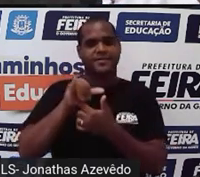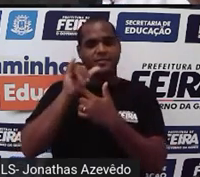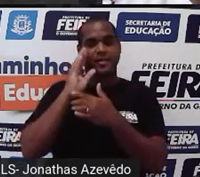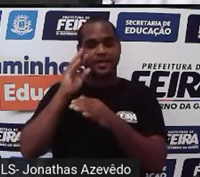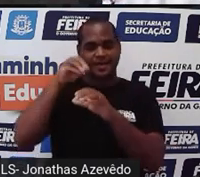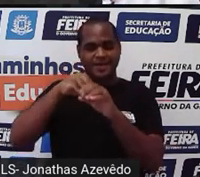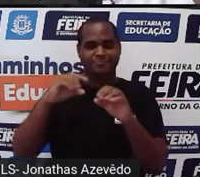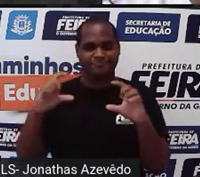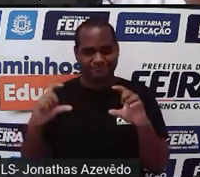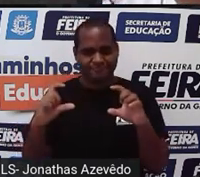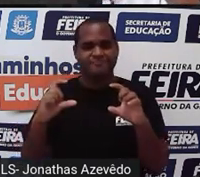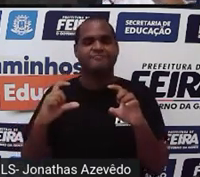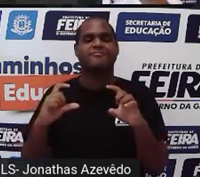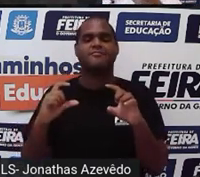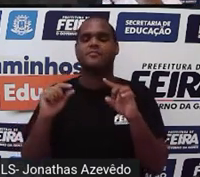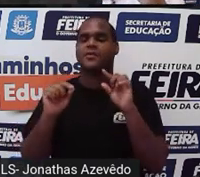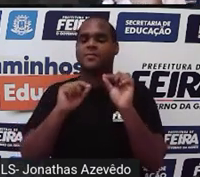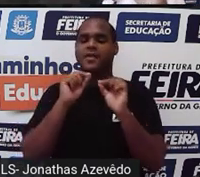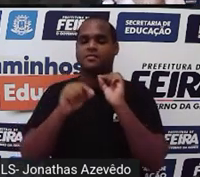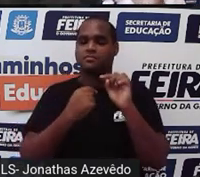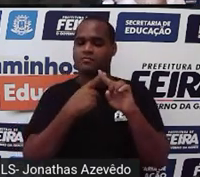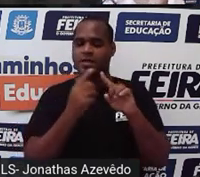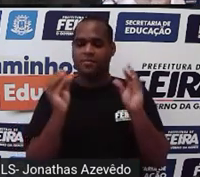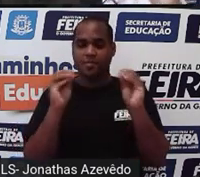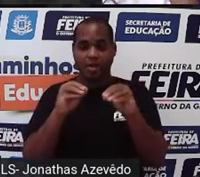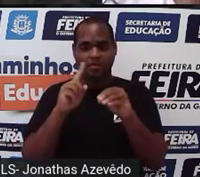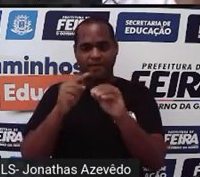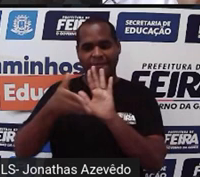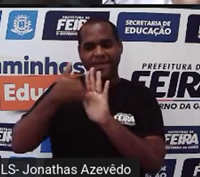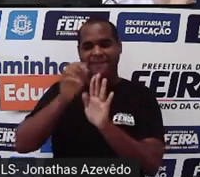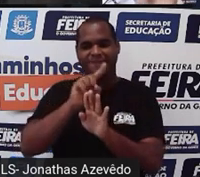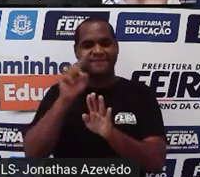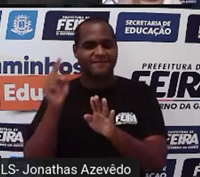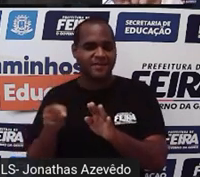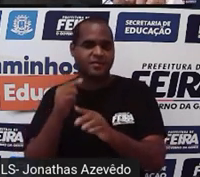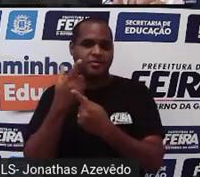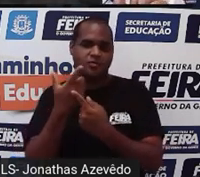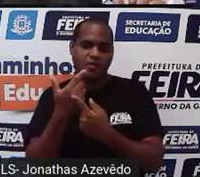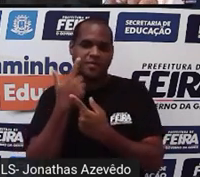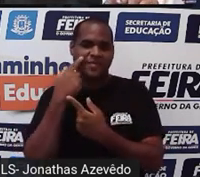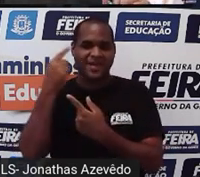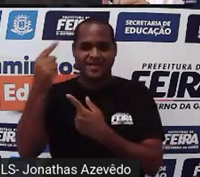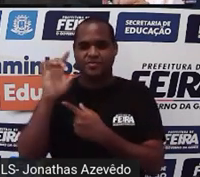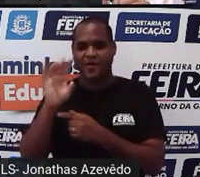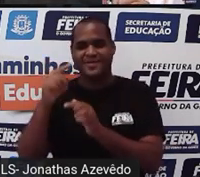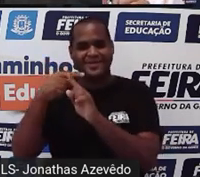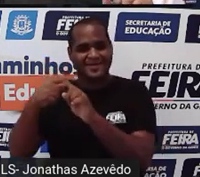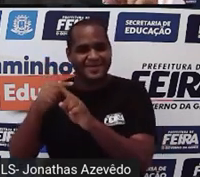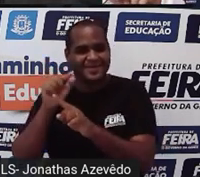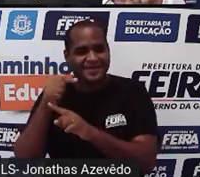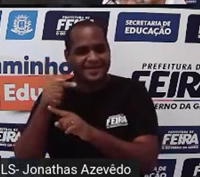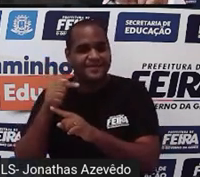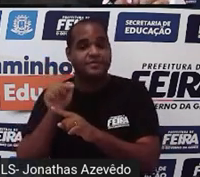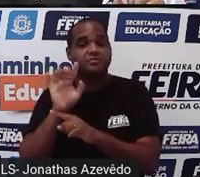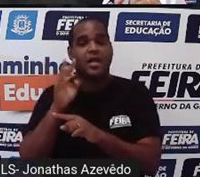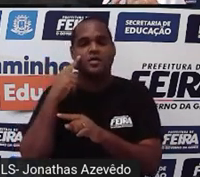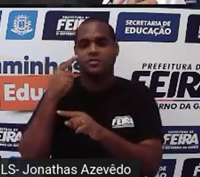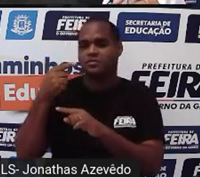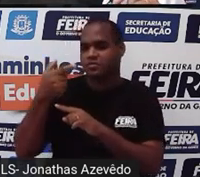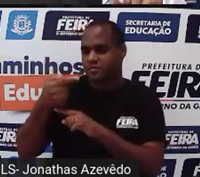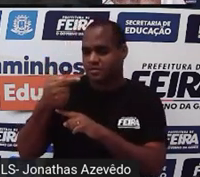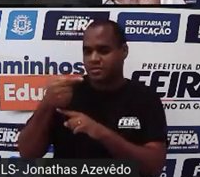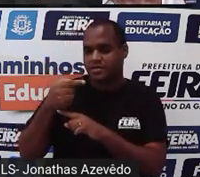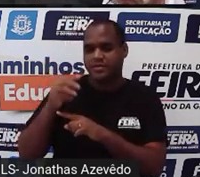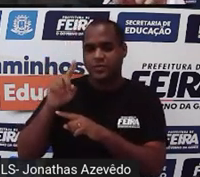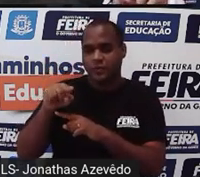Y dentro dos parênteses porque se colocar fora da ideia que 12 Vai Multiplicar só o set e o x não